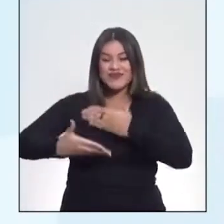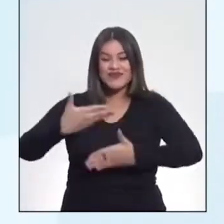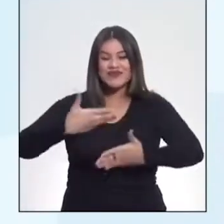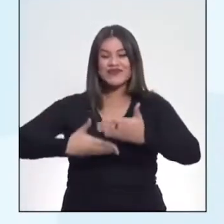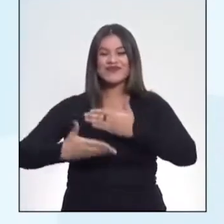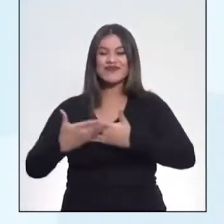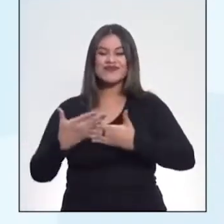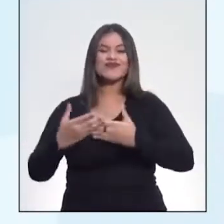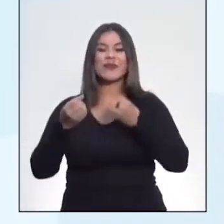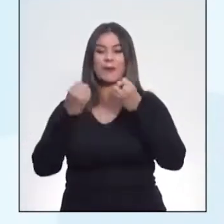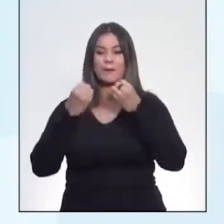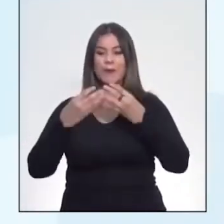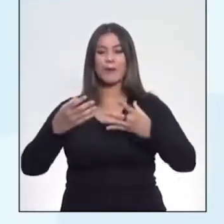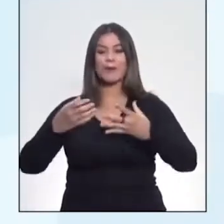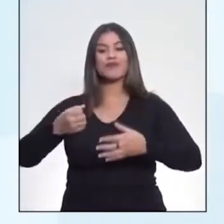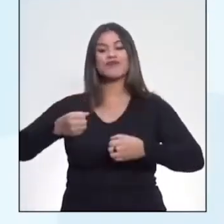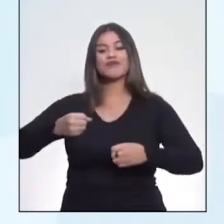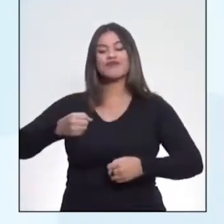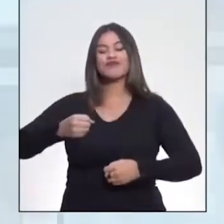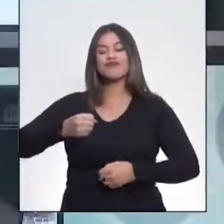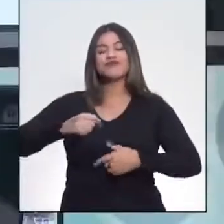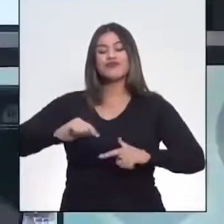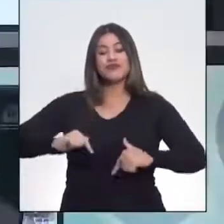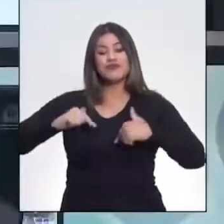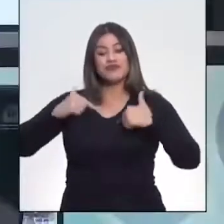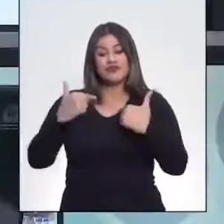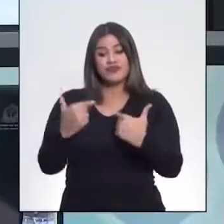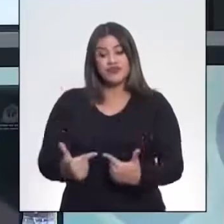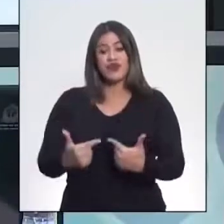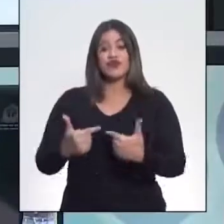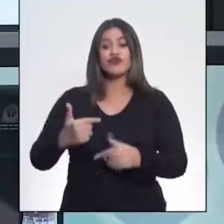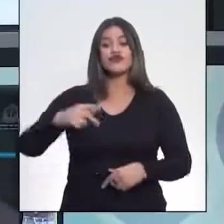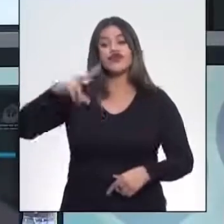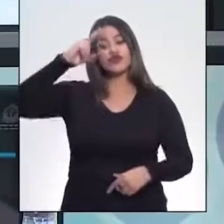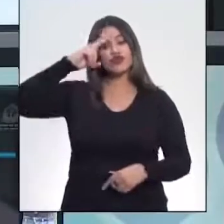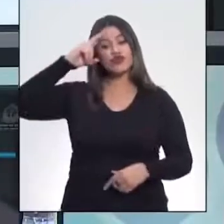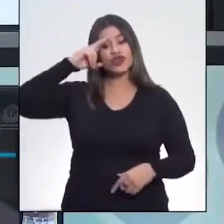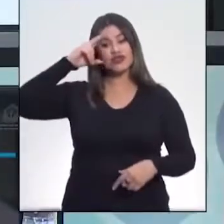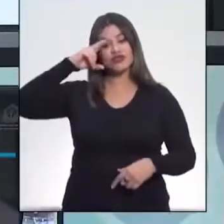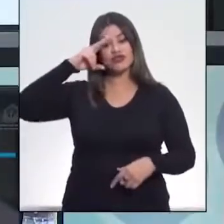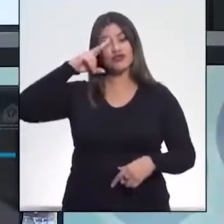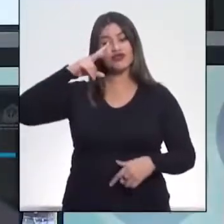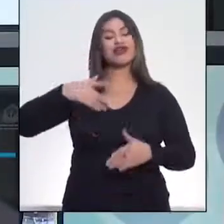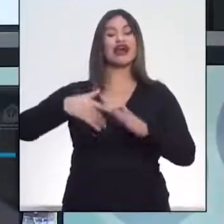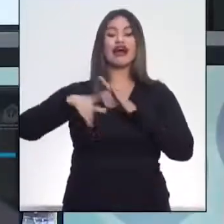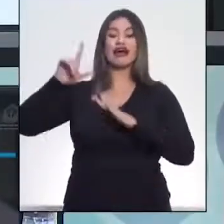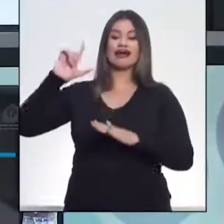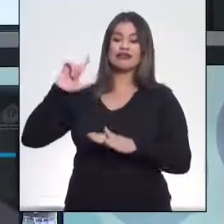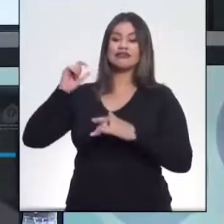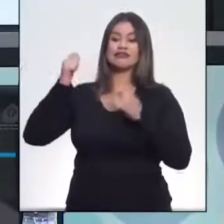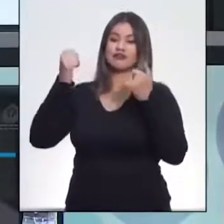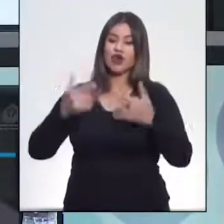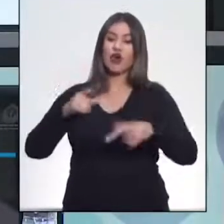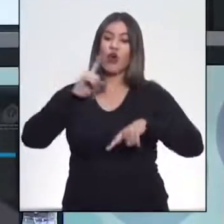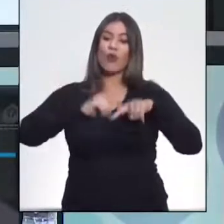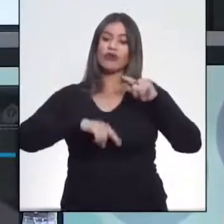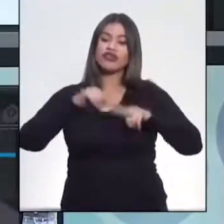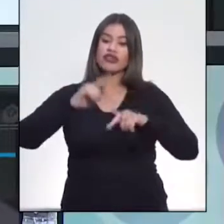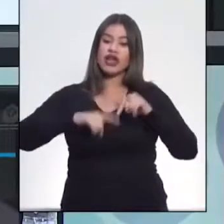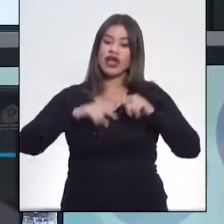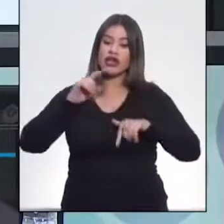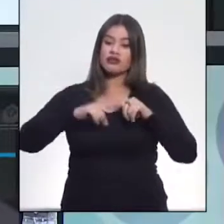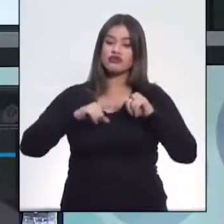utilizando aí a sua atitude Historiador a afinal de contas nas últimas aulas nos falamos muito a respeito de fontes materiais